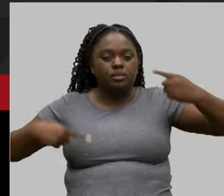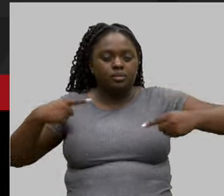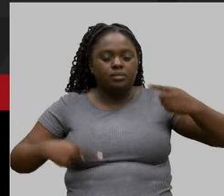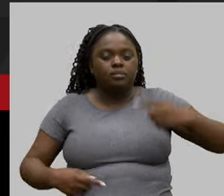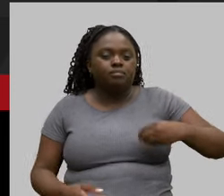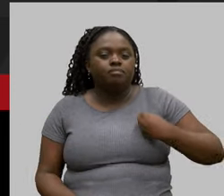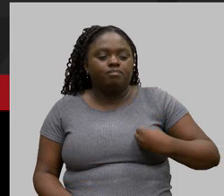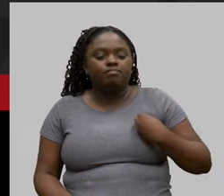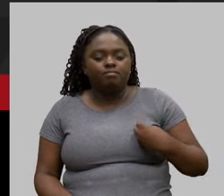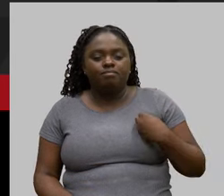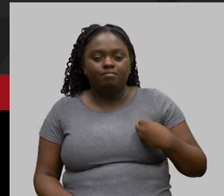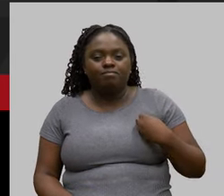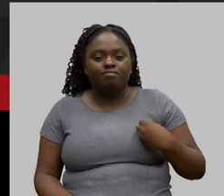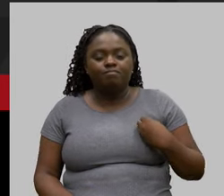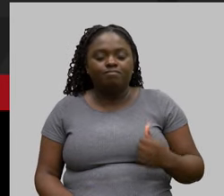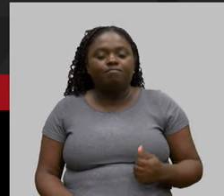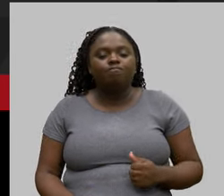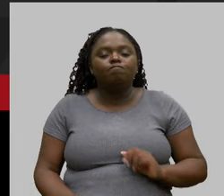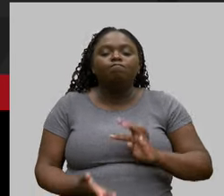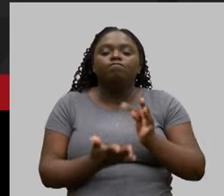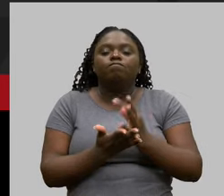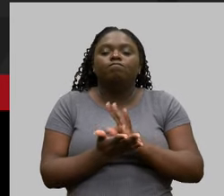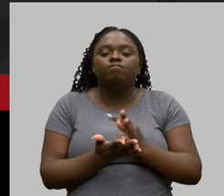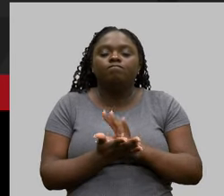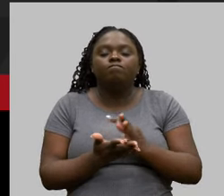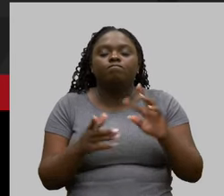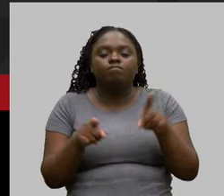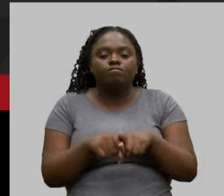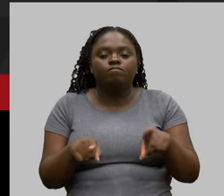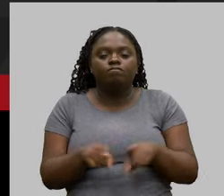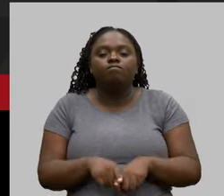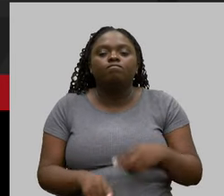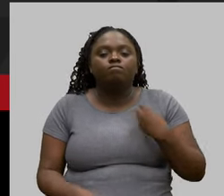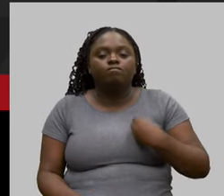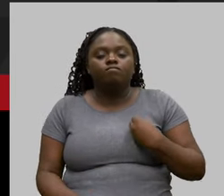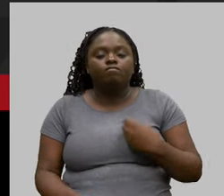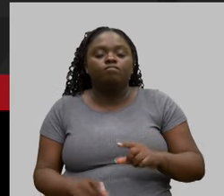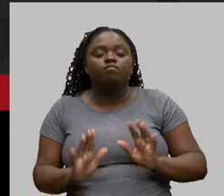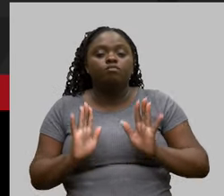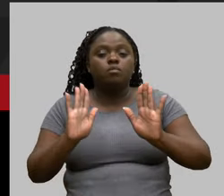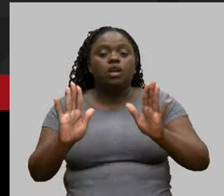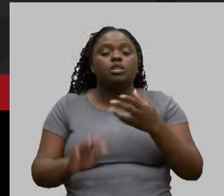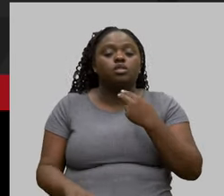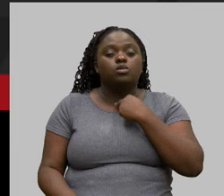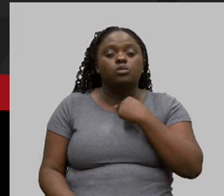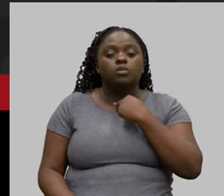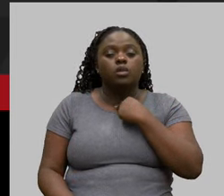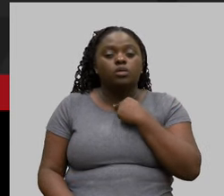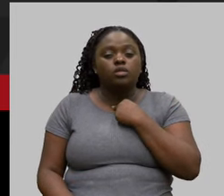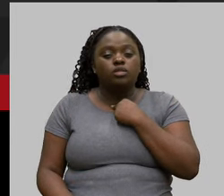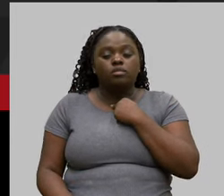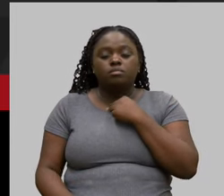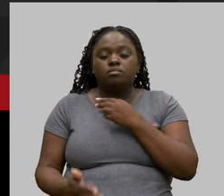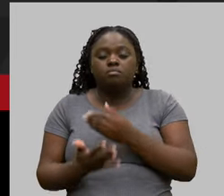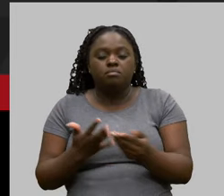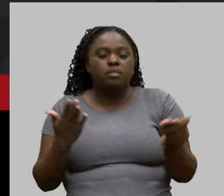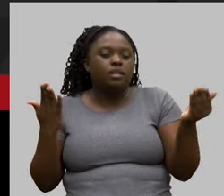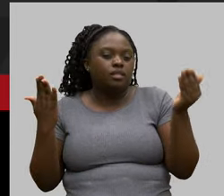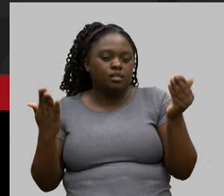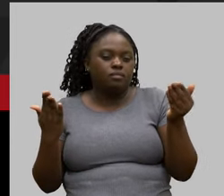nessa discussão seja a questão técnica também que se envolve Mas a gente não pode perder de de vista uma